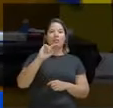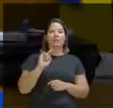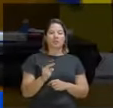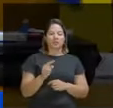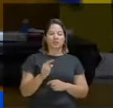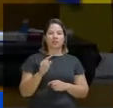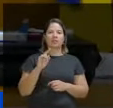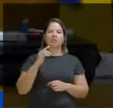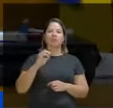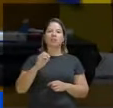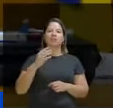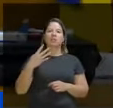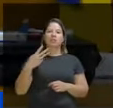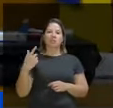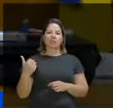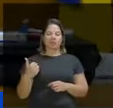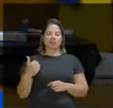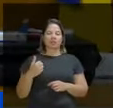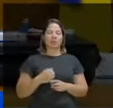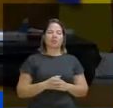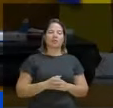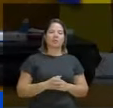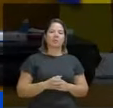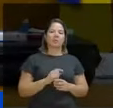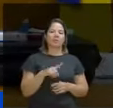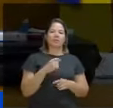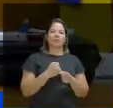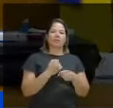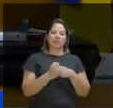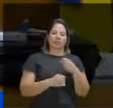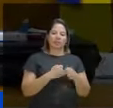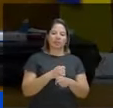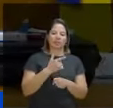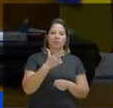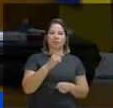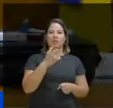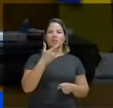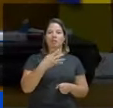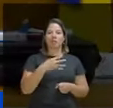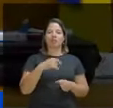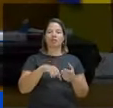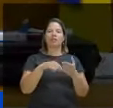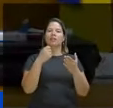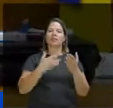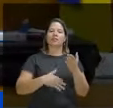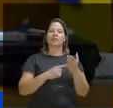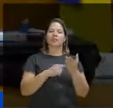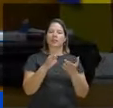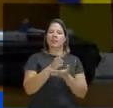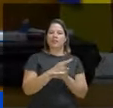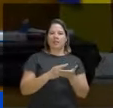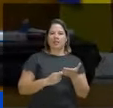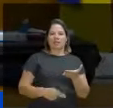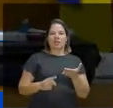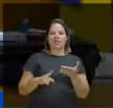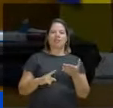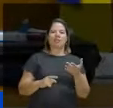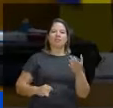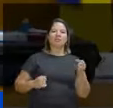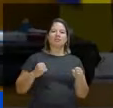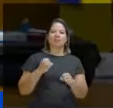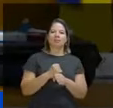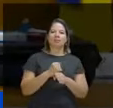600.041 de 2024. Trata-se do relatório anual de atividades realizadas pela